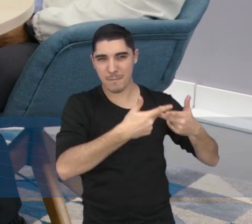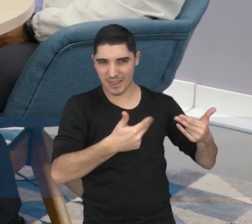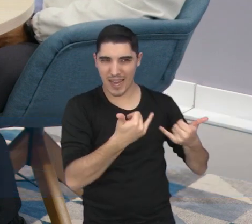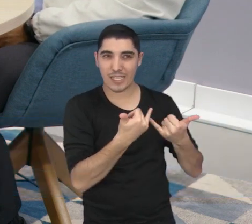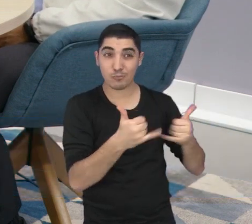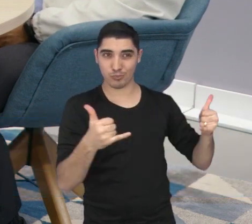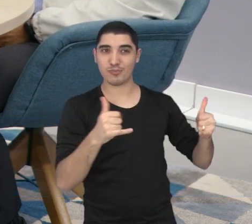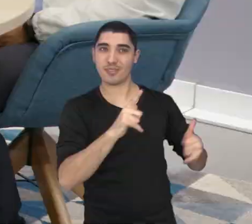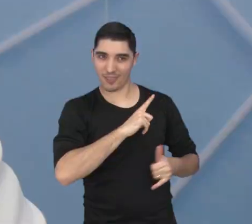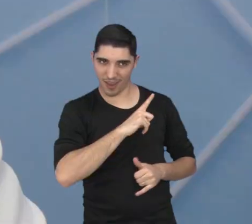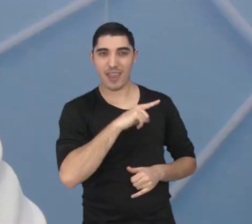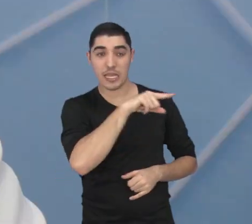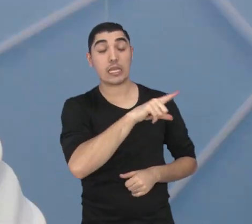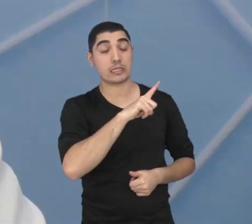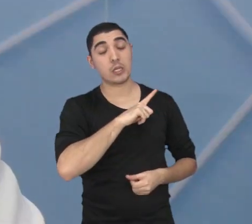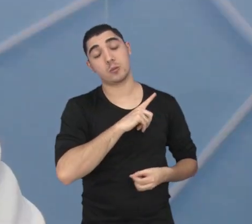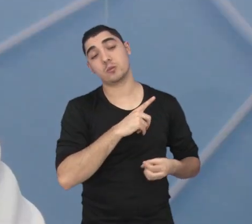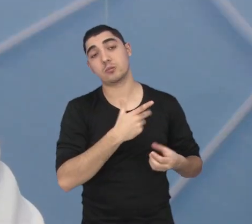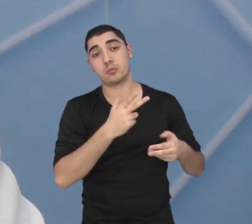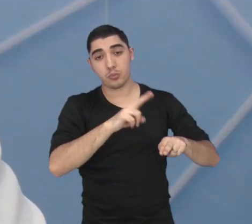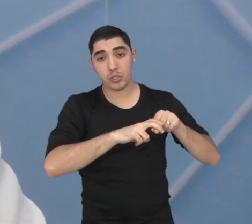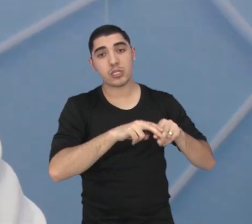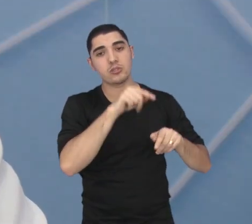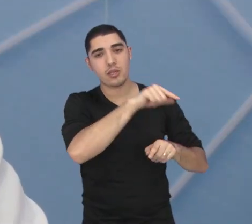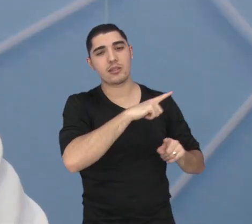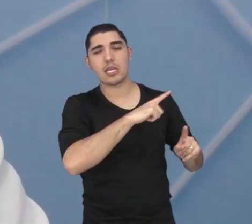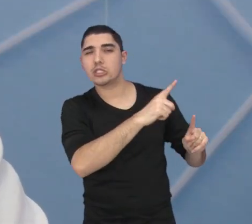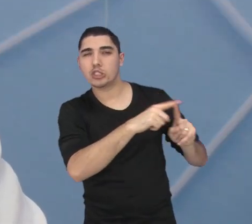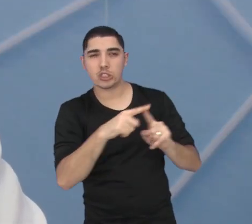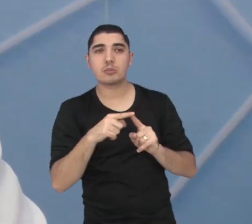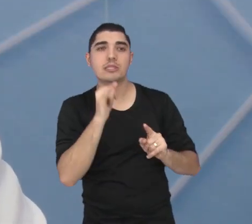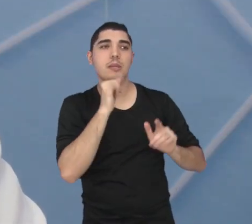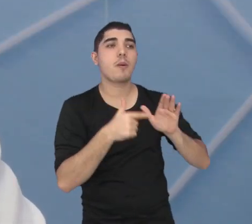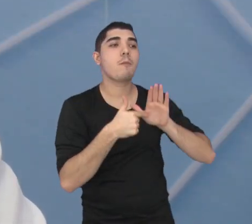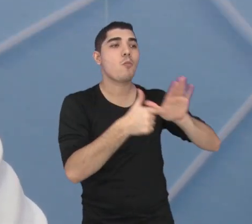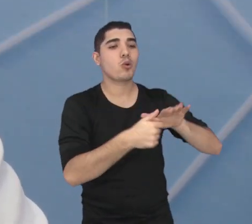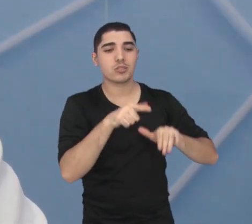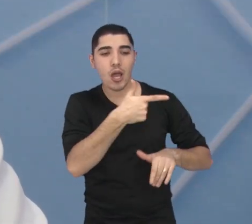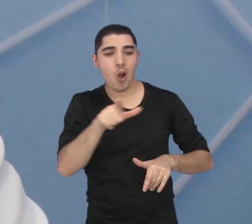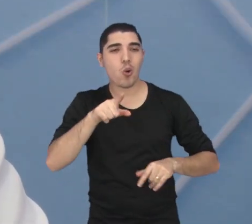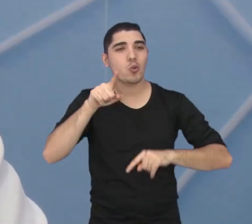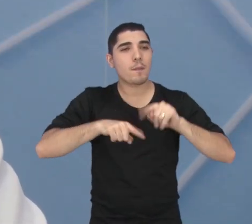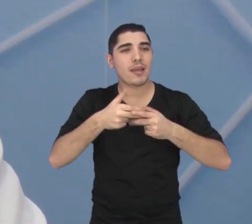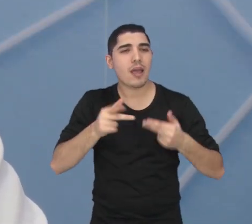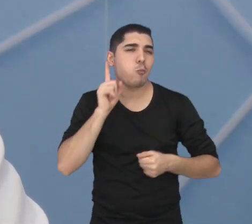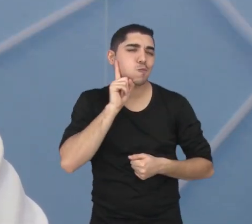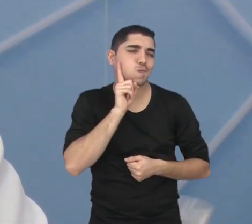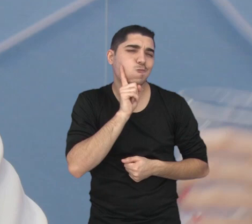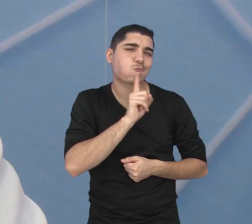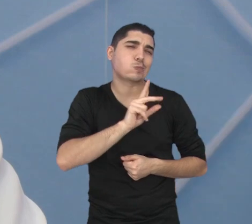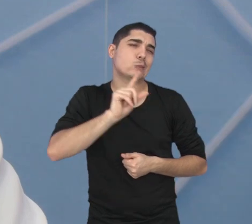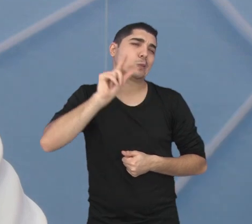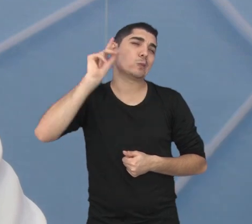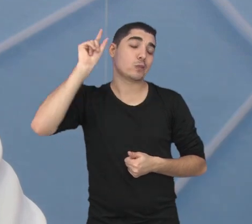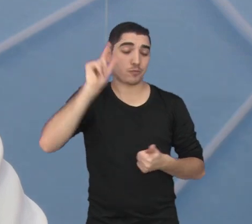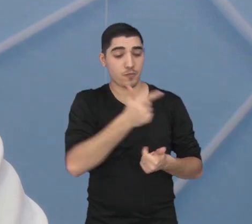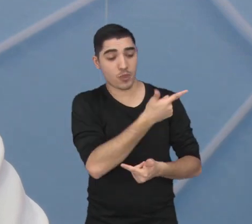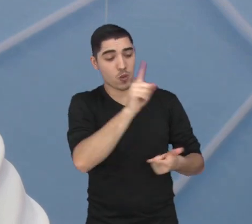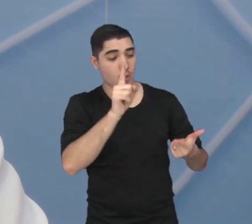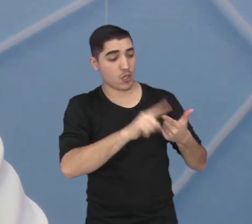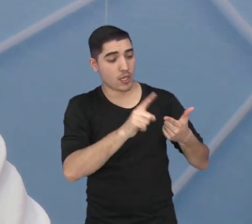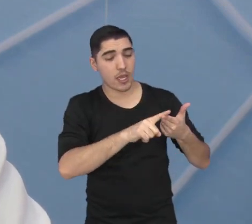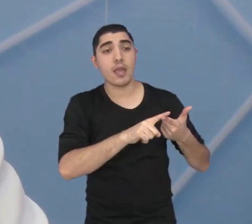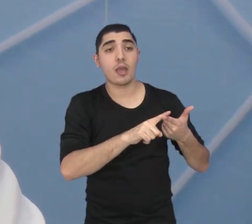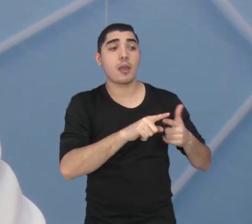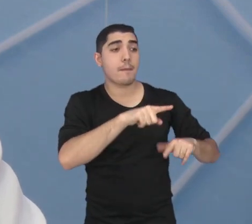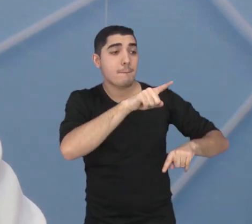materiais de educação mais voltados para esse tipo, né? Como a própria amostra de equipamentos antigos, ou a amostra de materiais eletrônicos depois